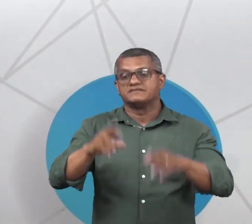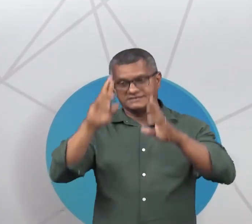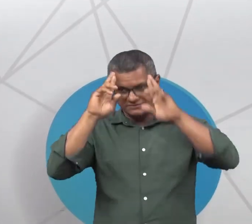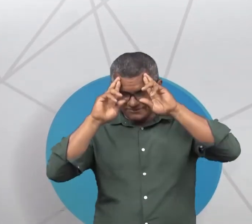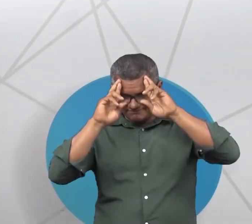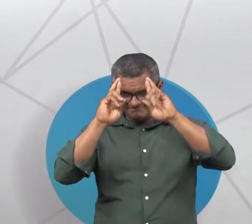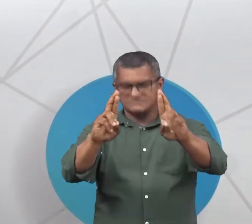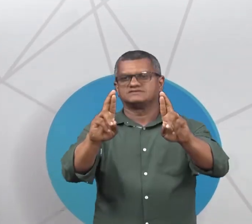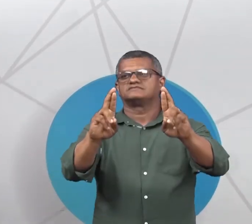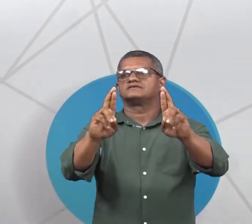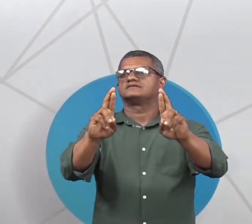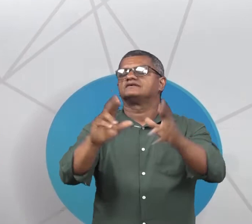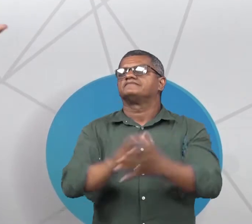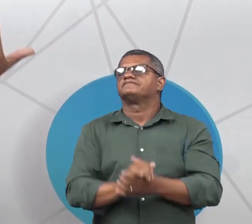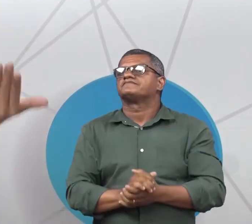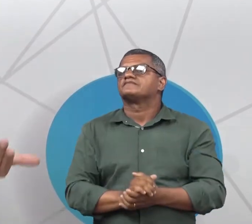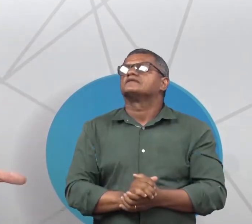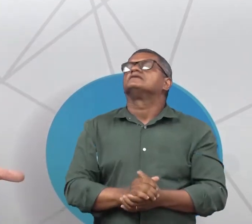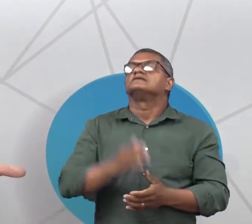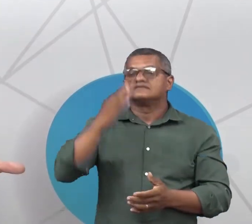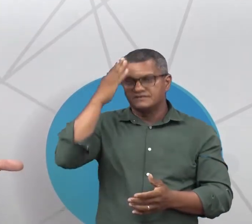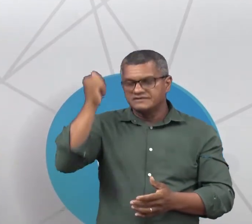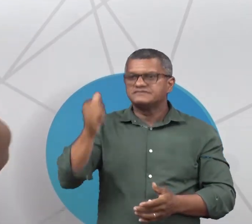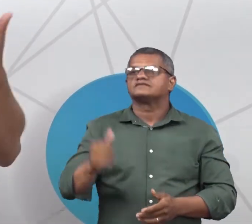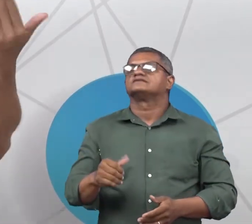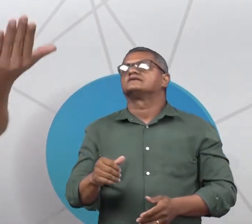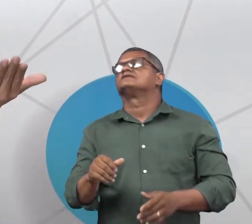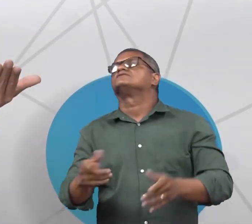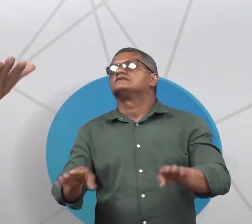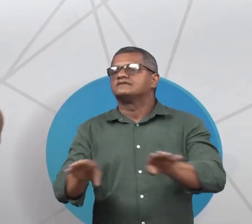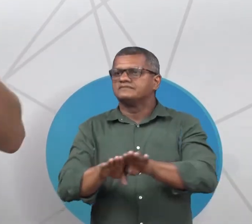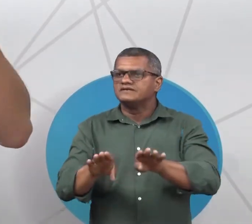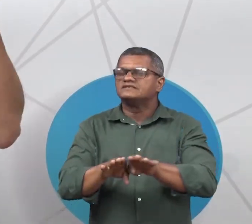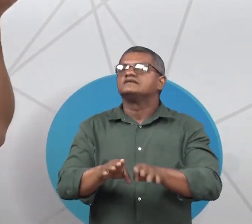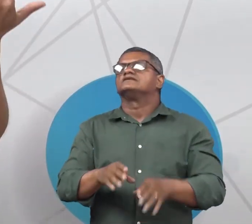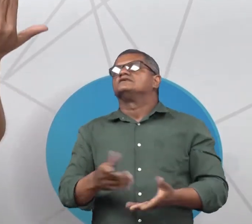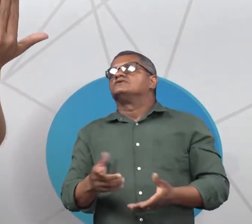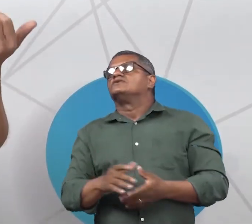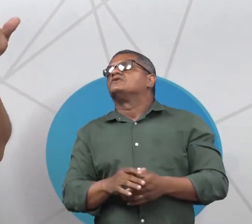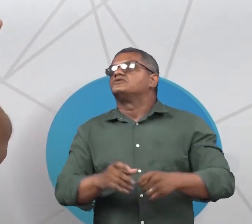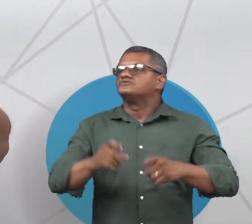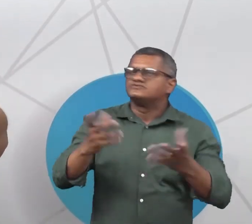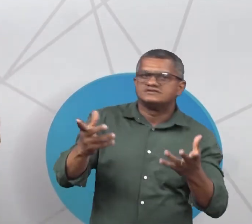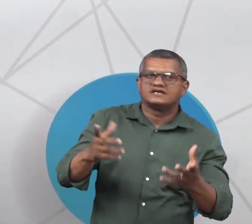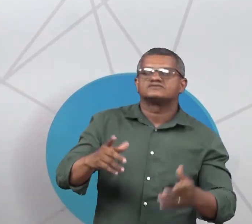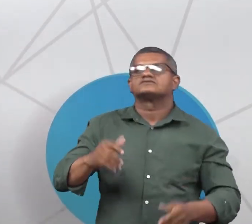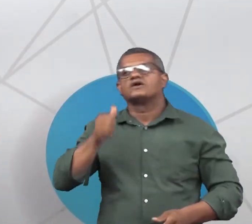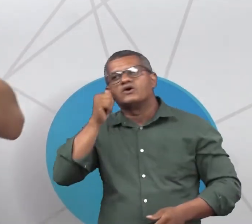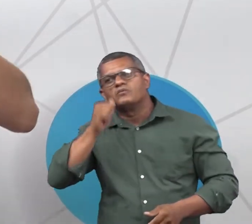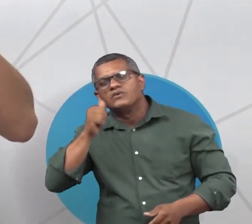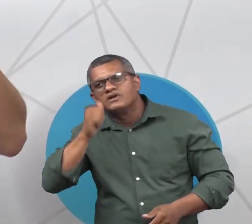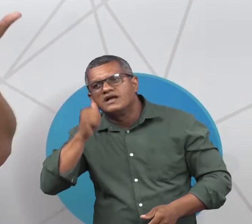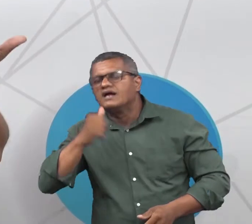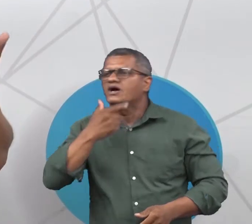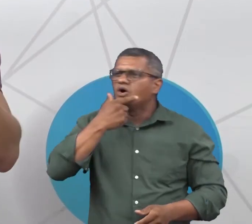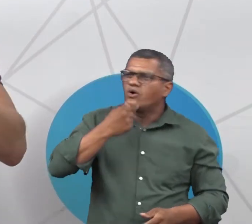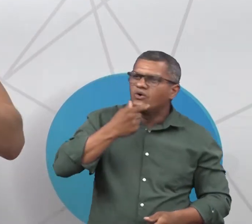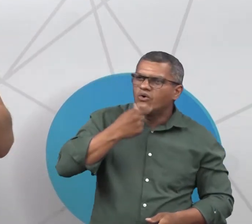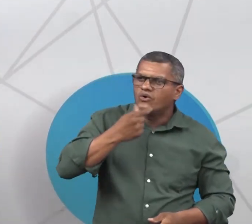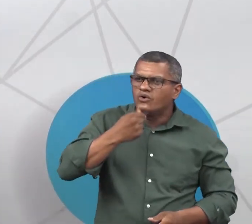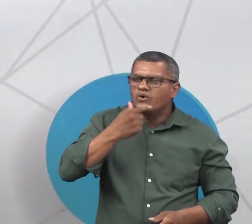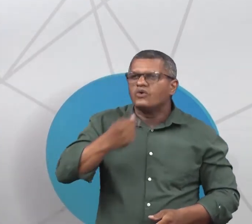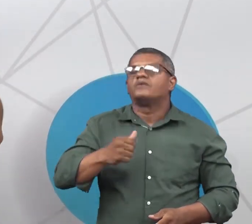respeitada. Nós sabemos que existem os gêneros, os sexos, masculino, feminino,